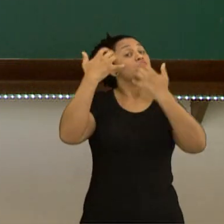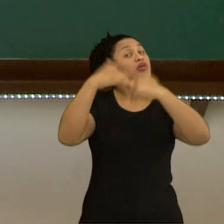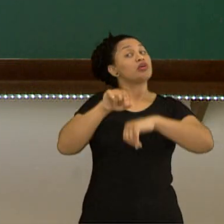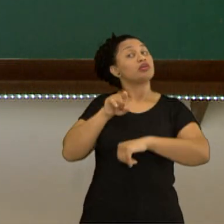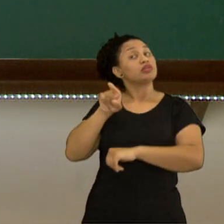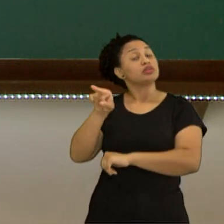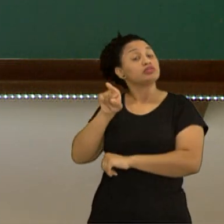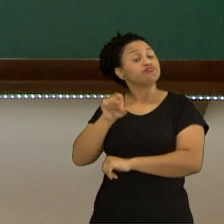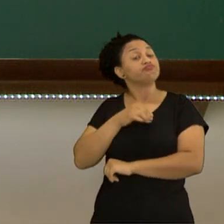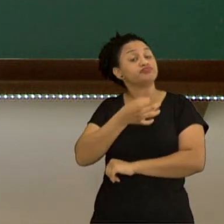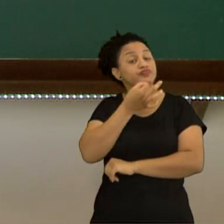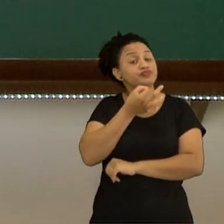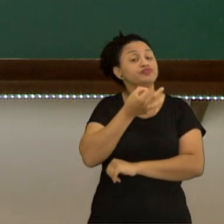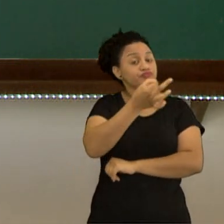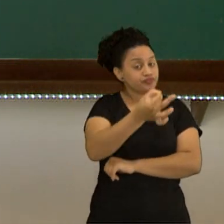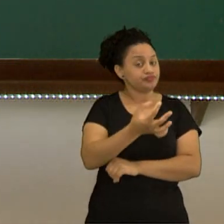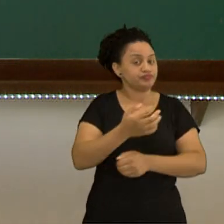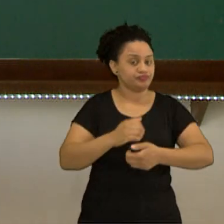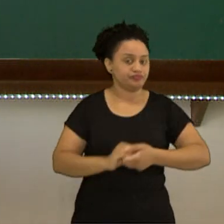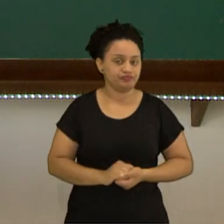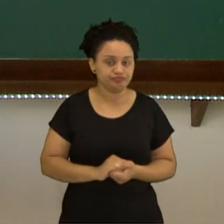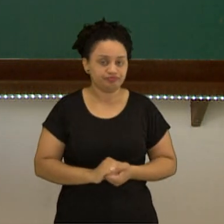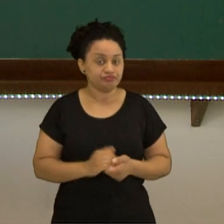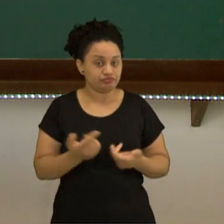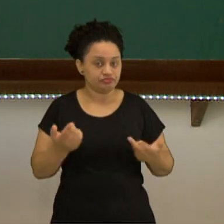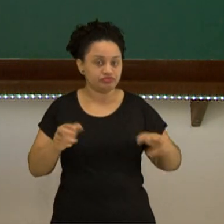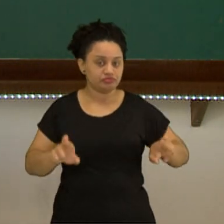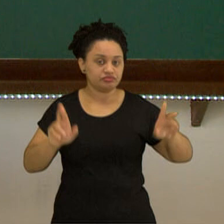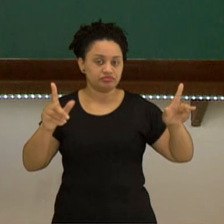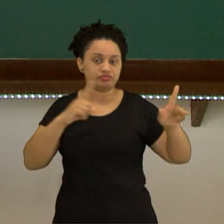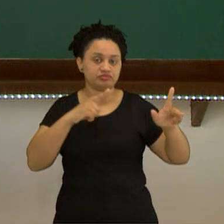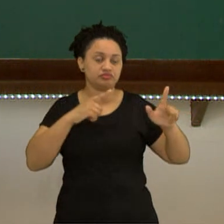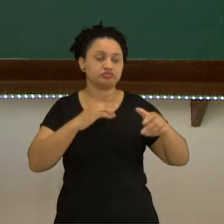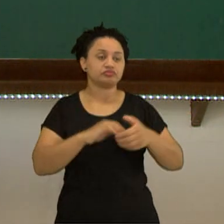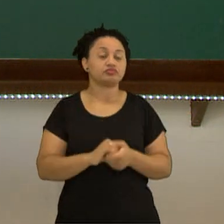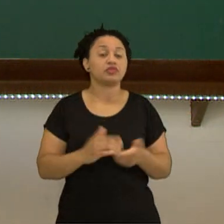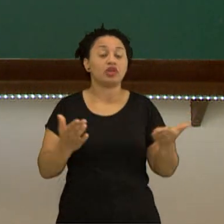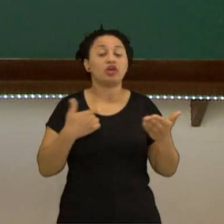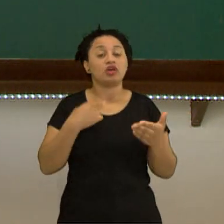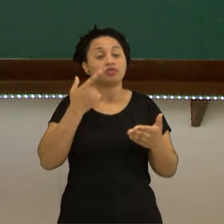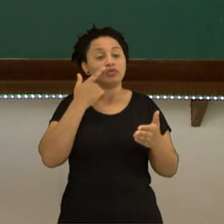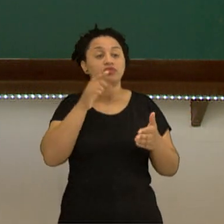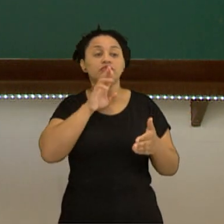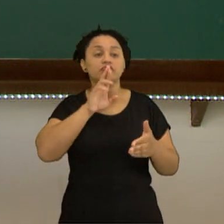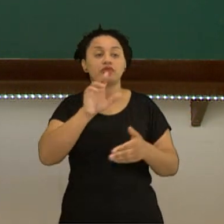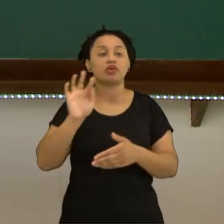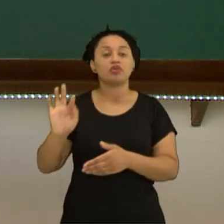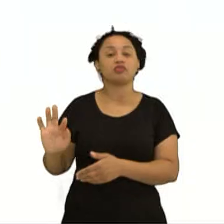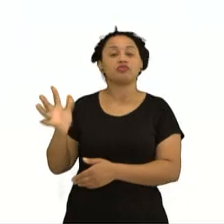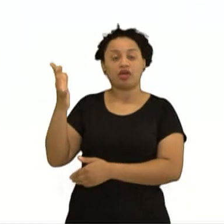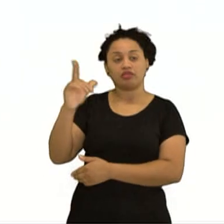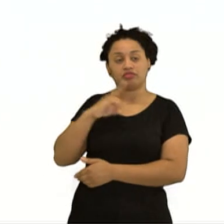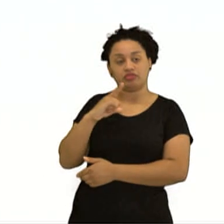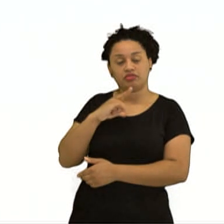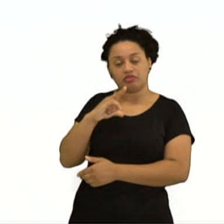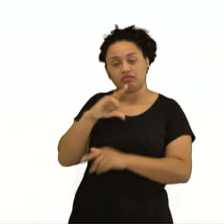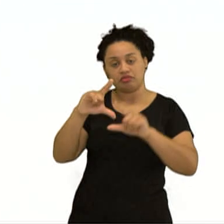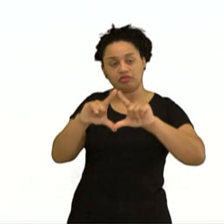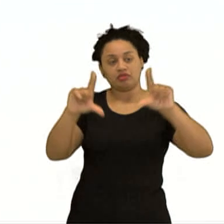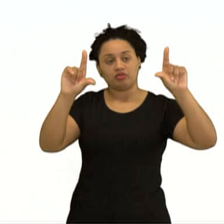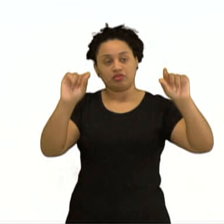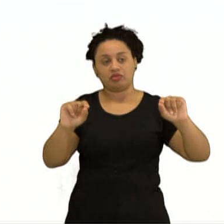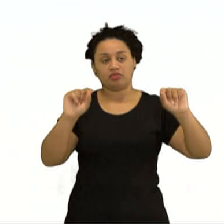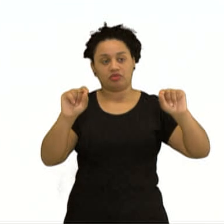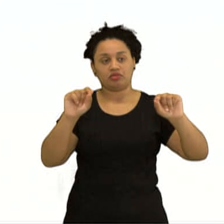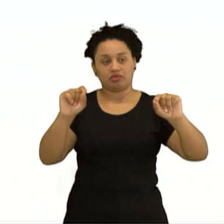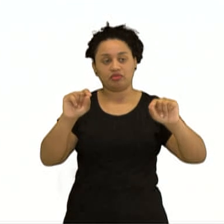aquilo. Então, isso é uma opinião. Vejamos então aqui a nossa resposta. O fato presente nesse trecho é